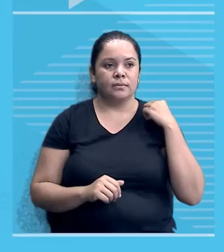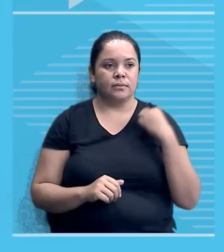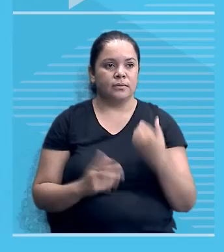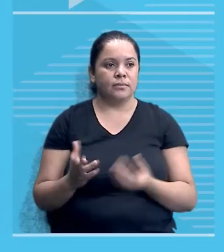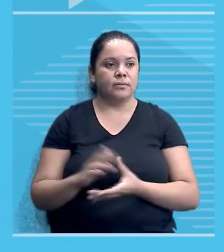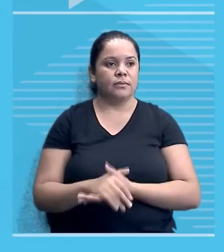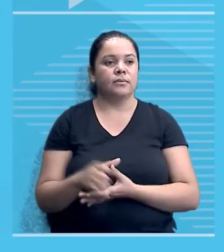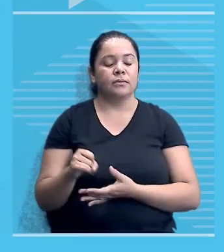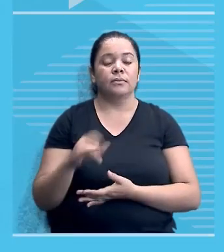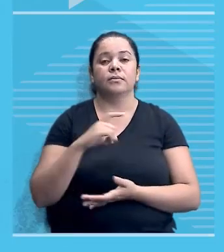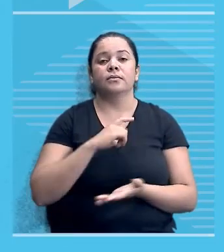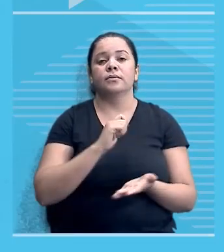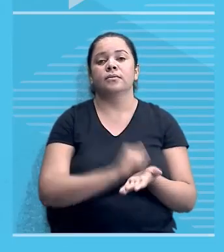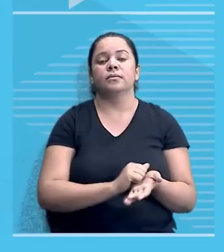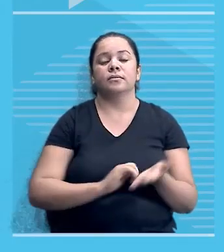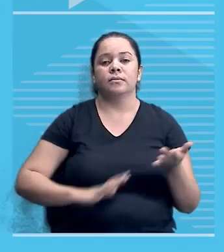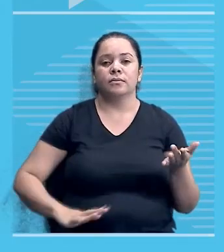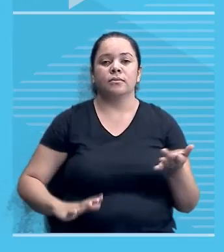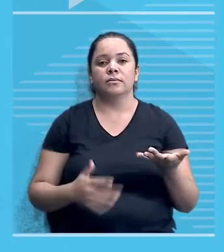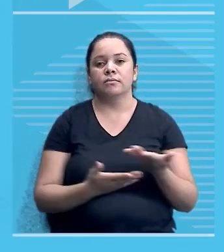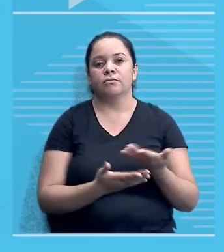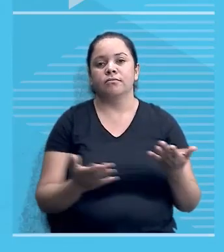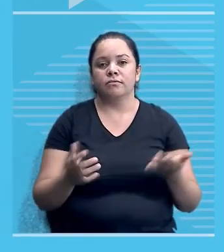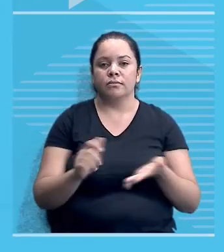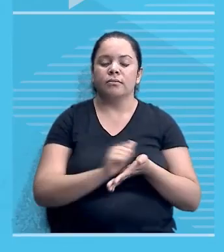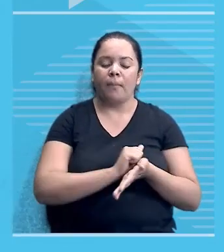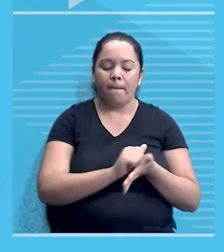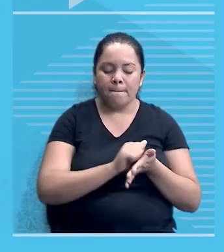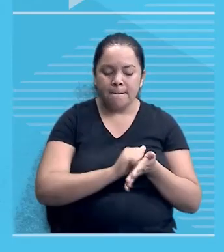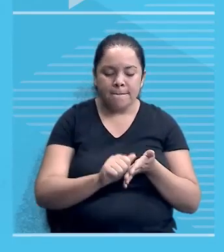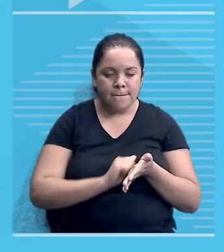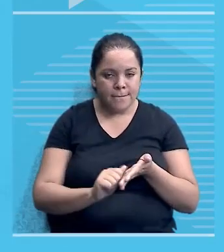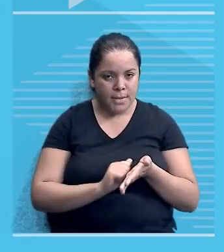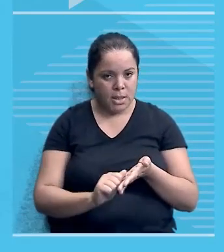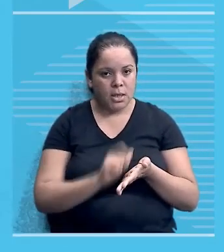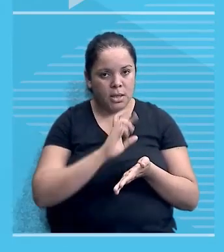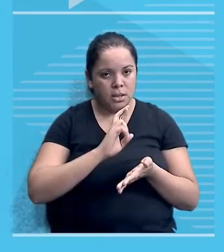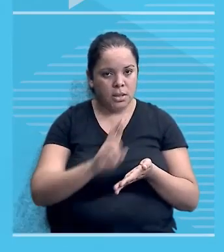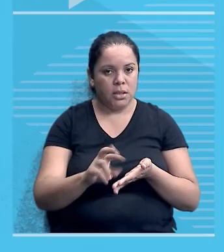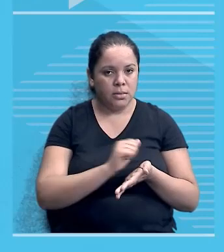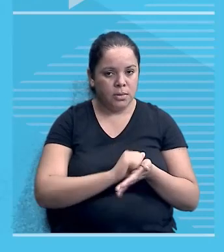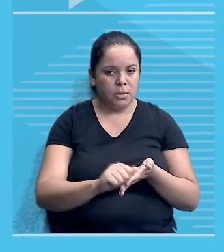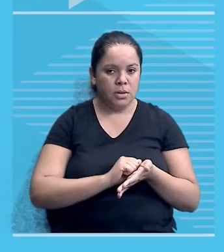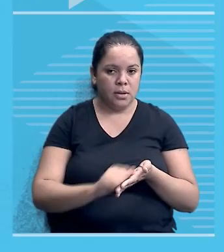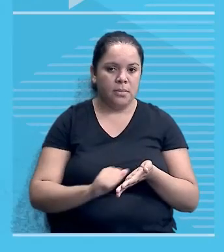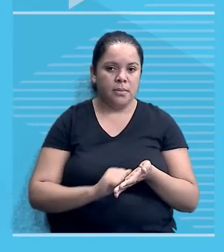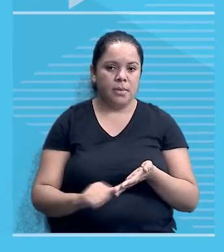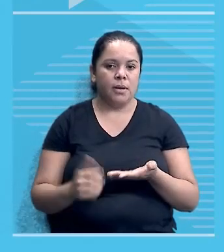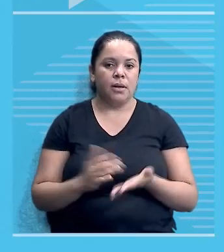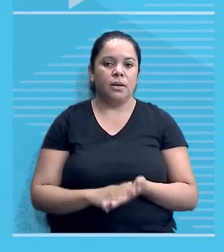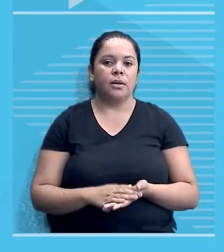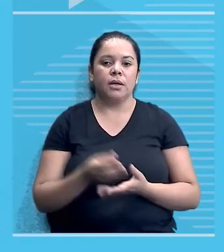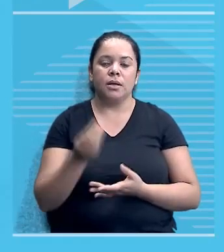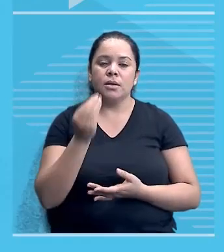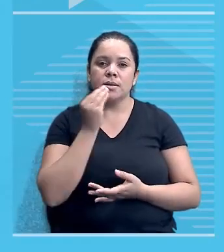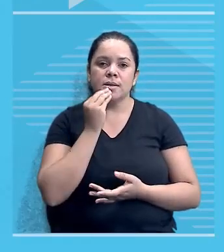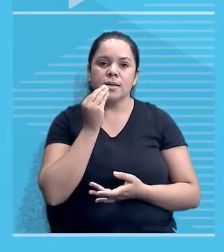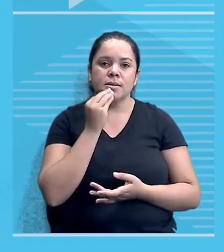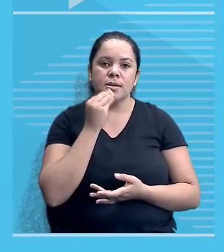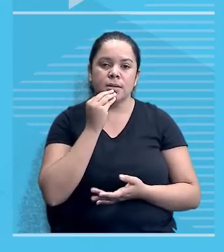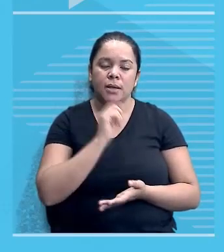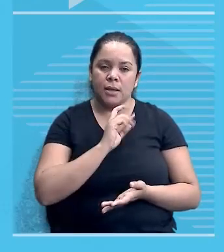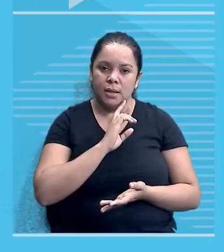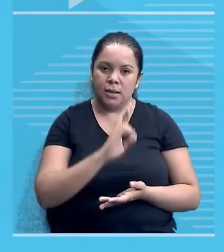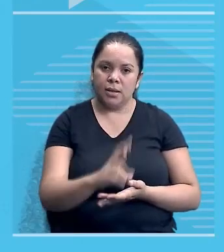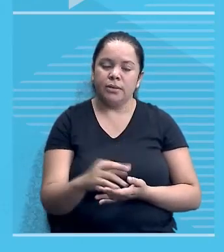isso aqui que o exercitei né que eu fiz no momento que o professor tava respondendo e agora eu vou tentar fazer por